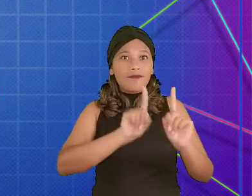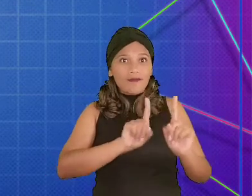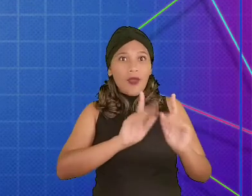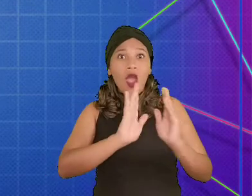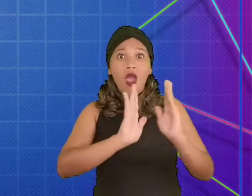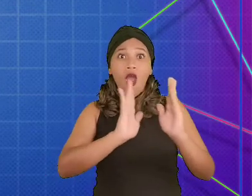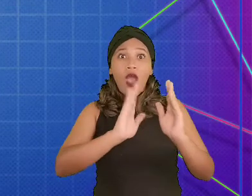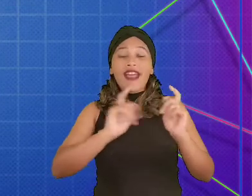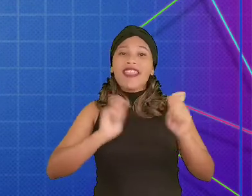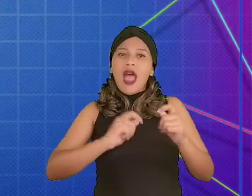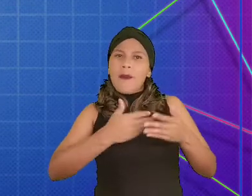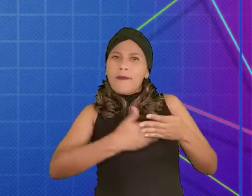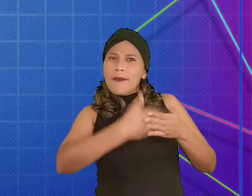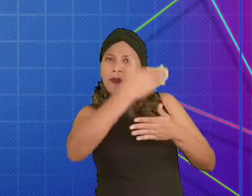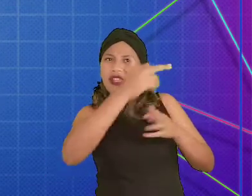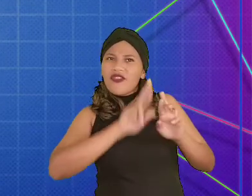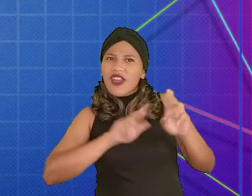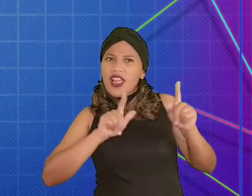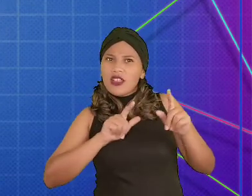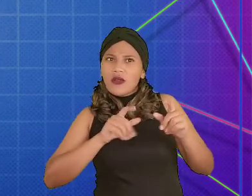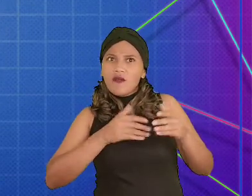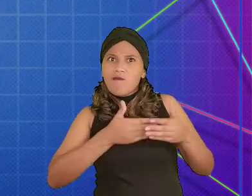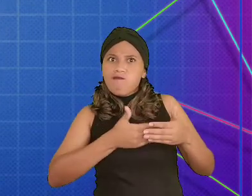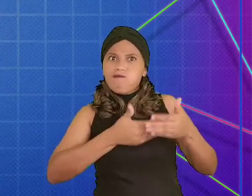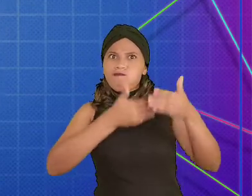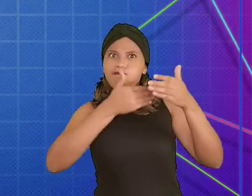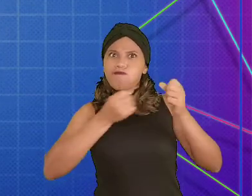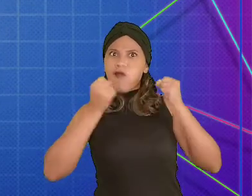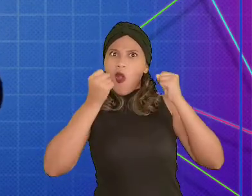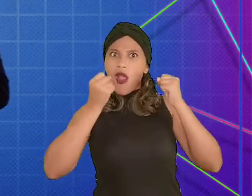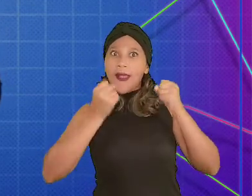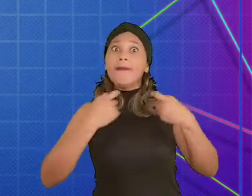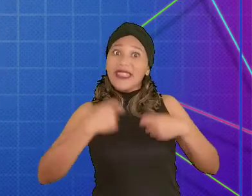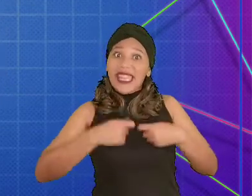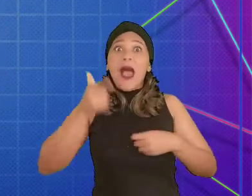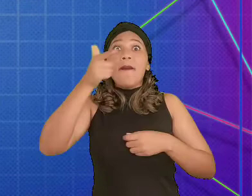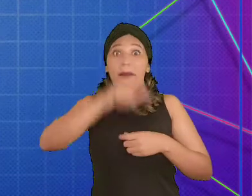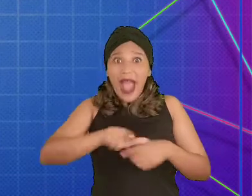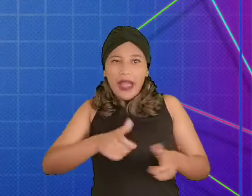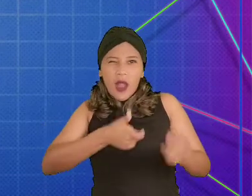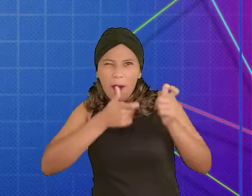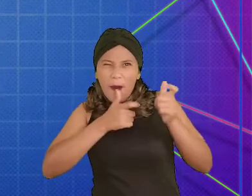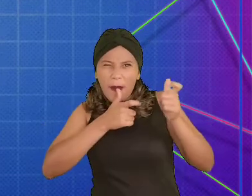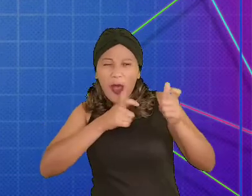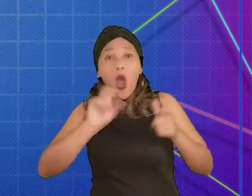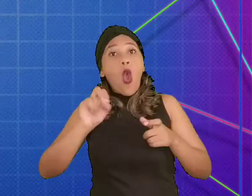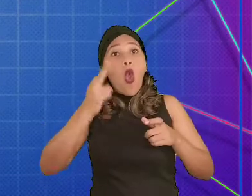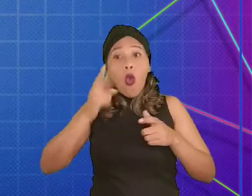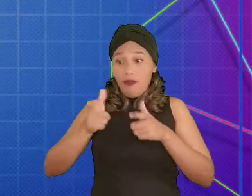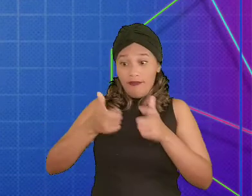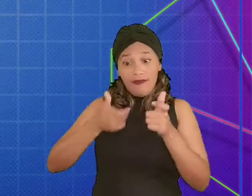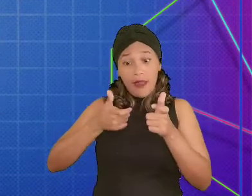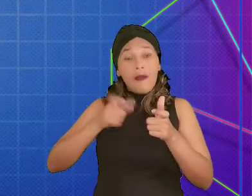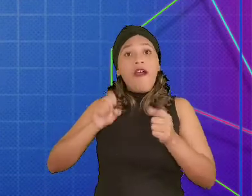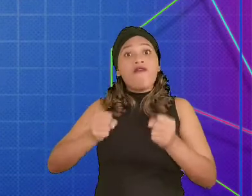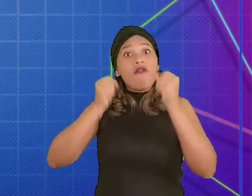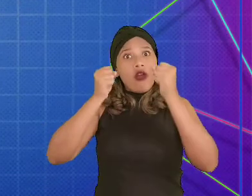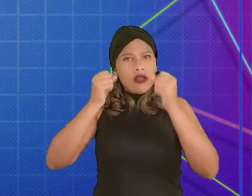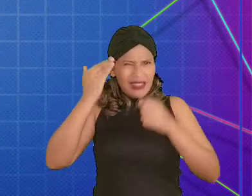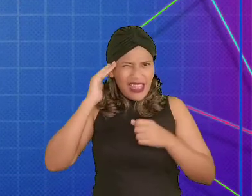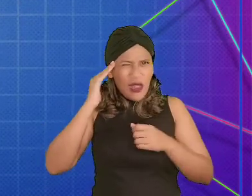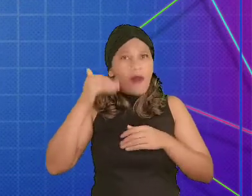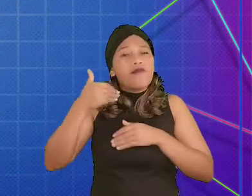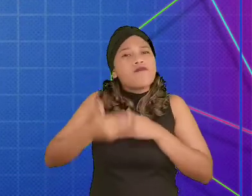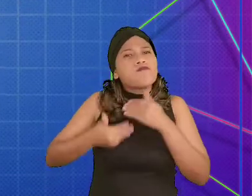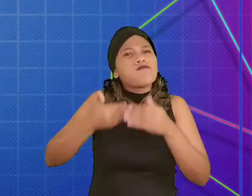game, você pode colocar uma parede diferente, mais forte, que para passar ele vai ter que dar mais tiros ou usar uma arma mais potente.